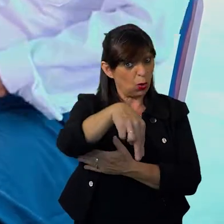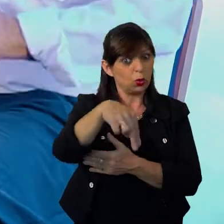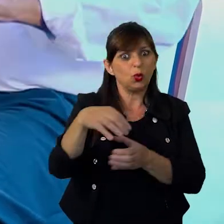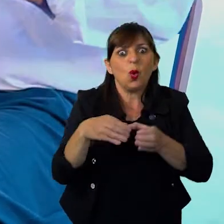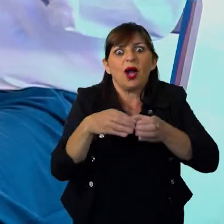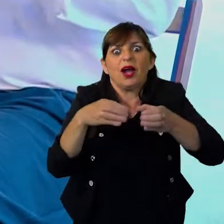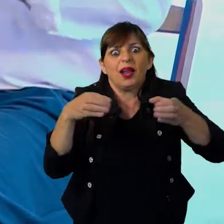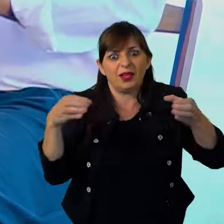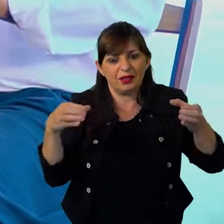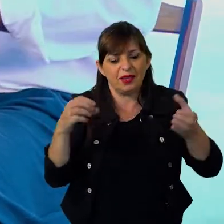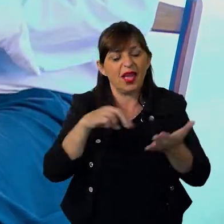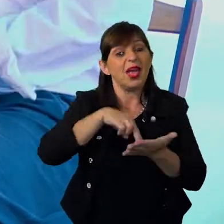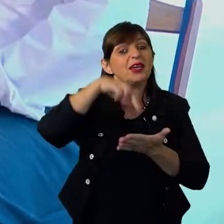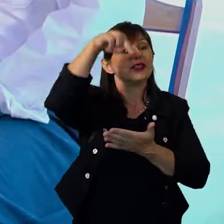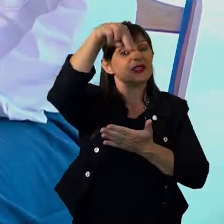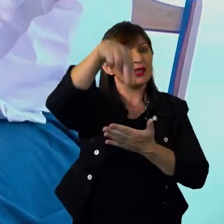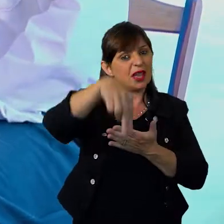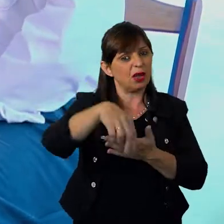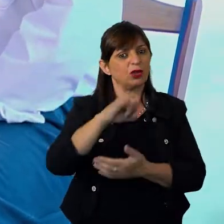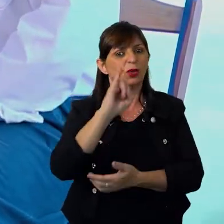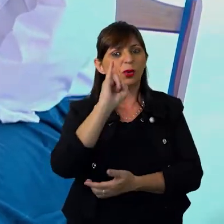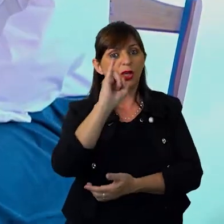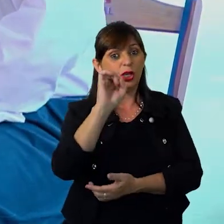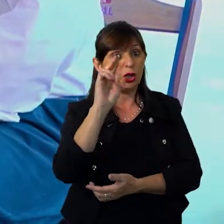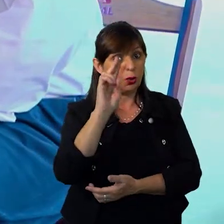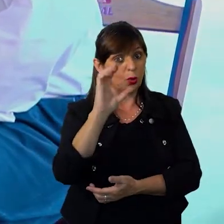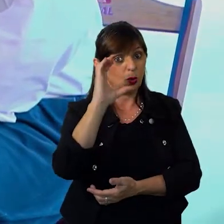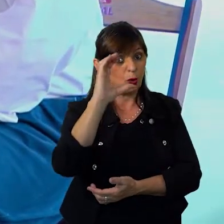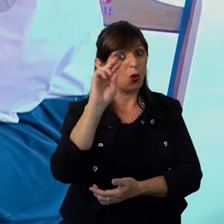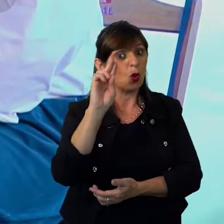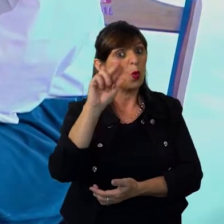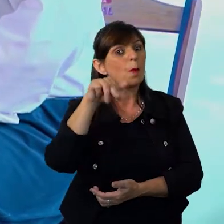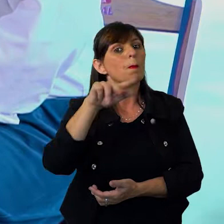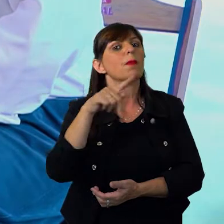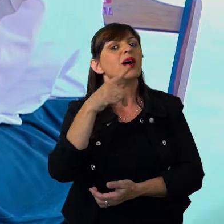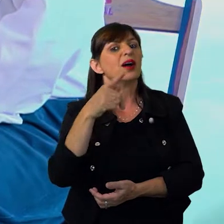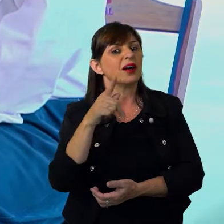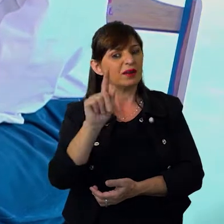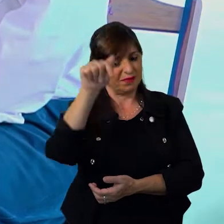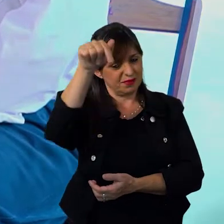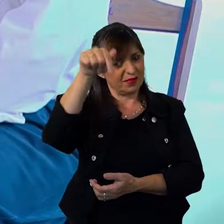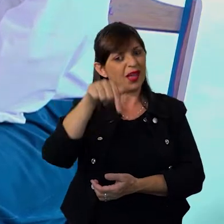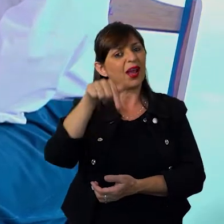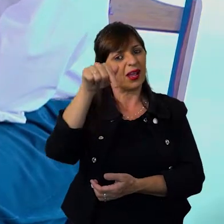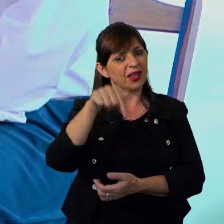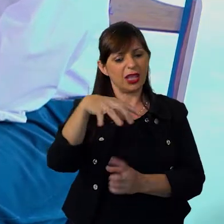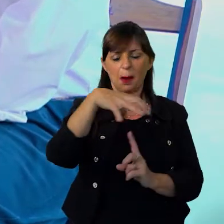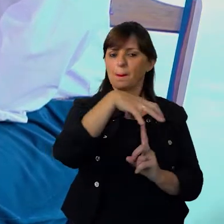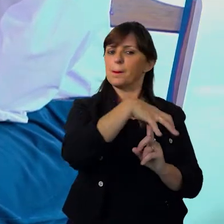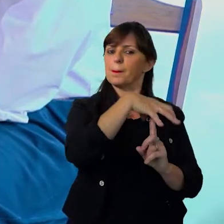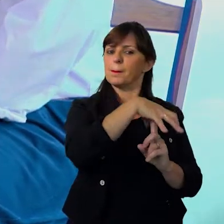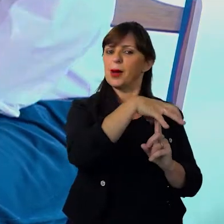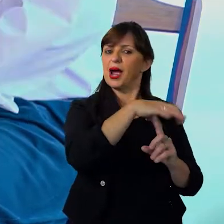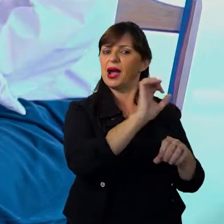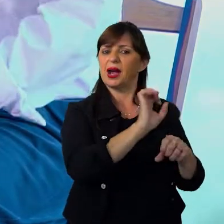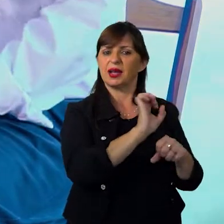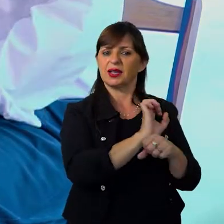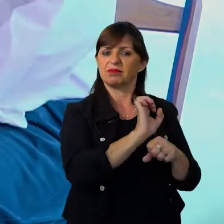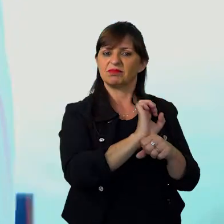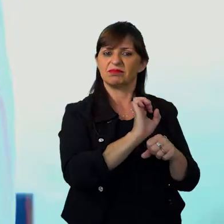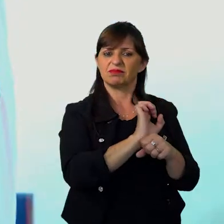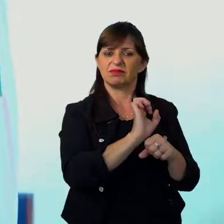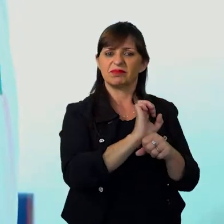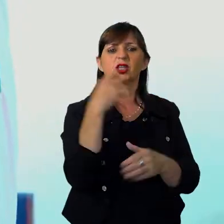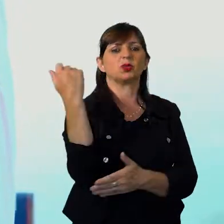um salto yucumã a reserva do Turbo reserva Estadual é o parque estadual do Turvo é um parque